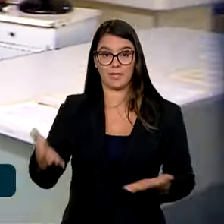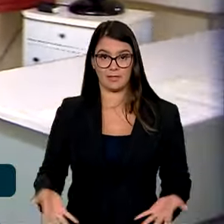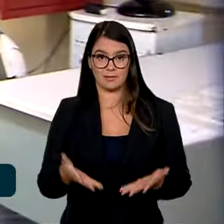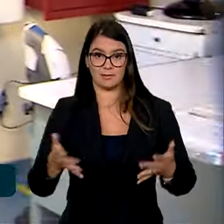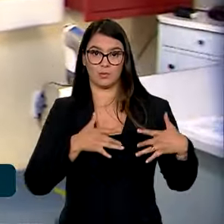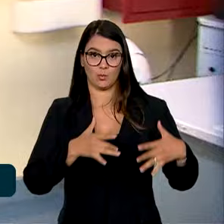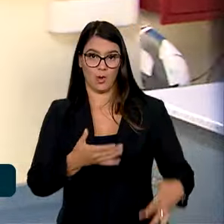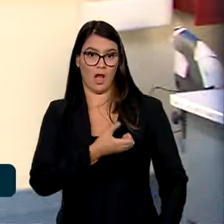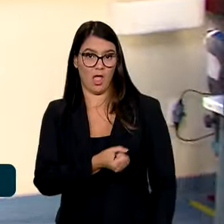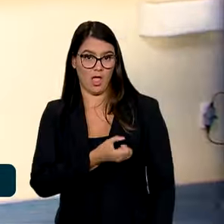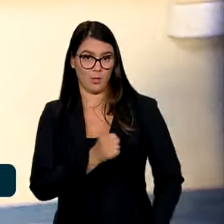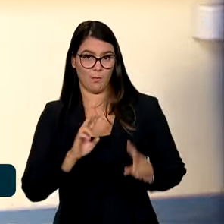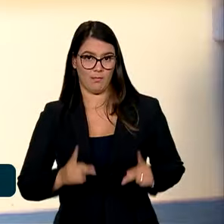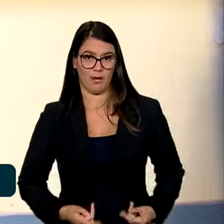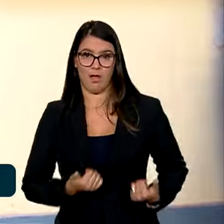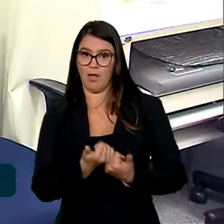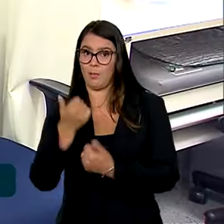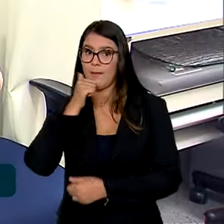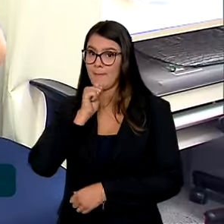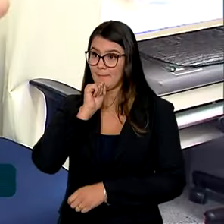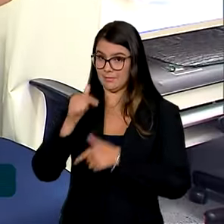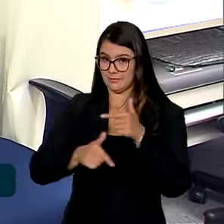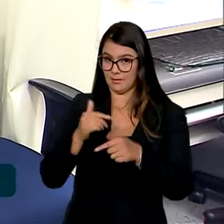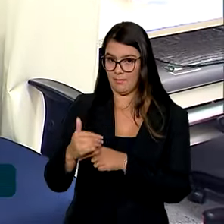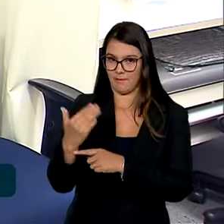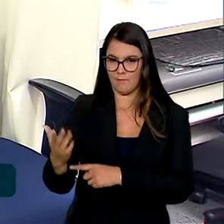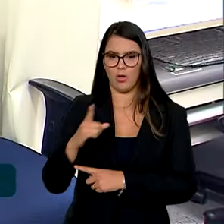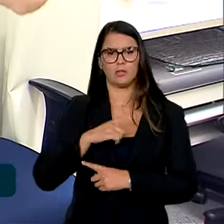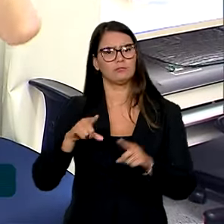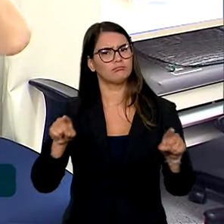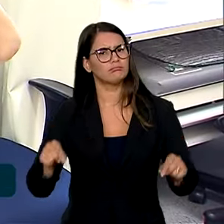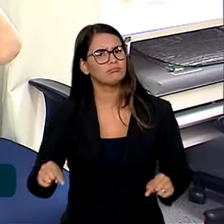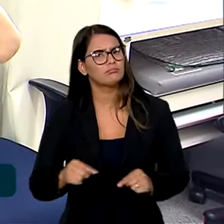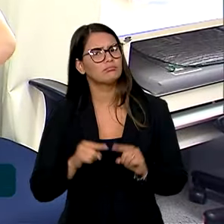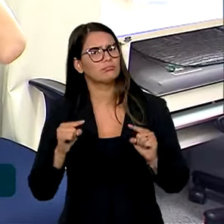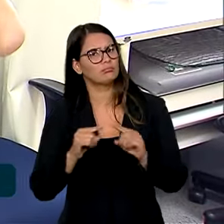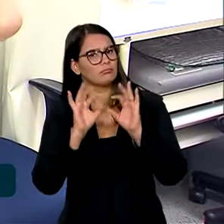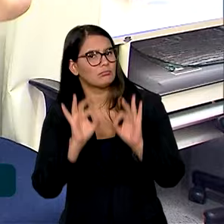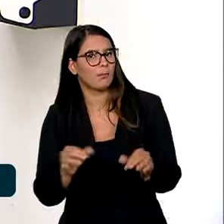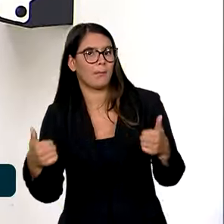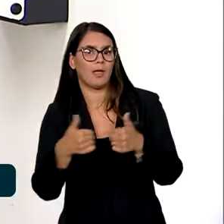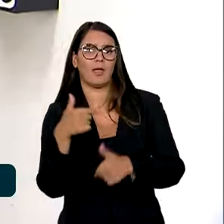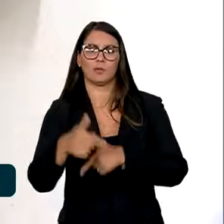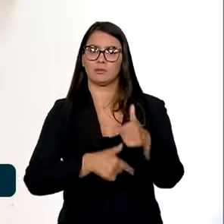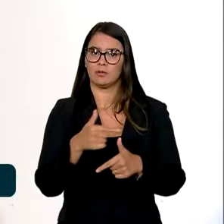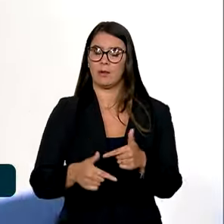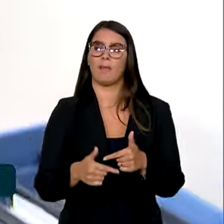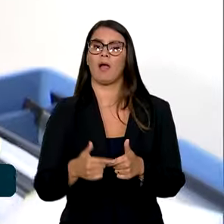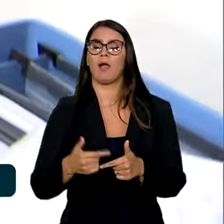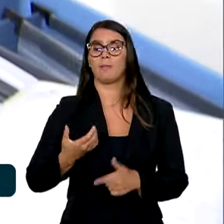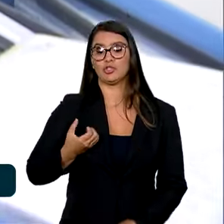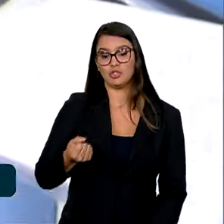de leite humano e apoiar as mães que trabalham fora a ter um local apropriado, mais perto do trabalho, para